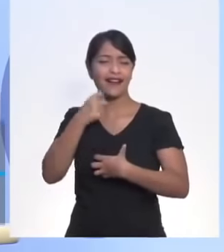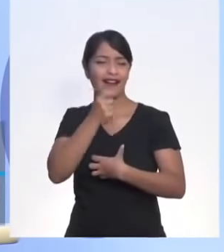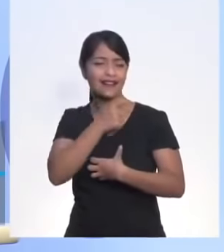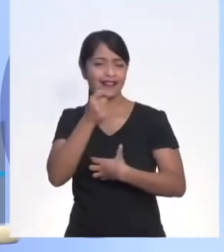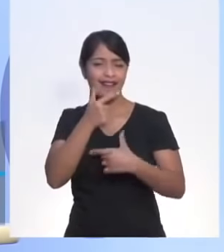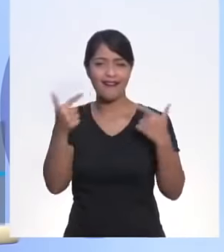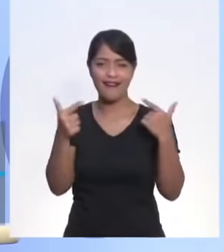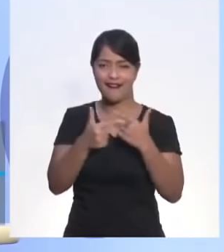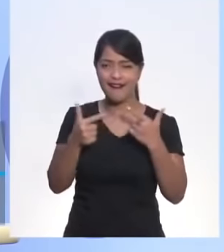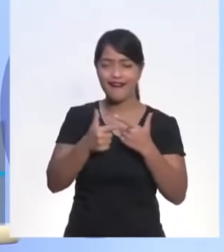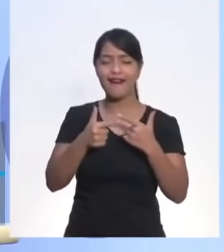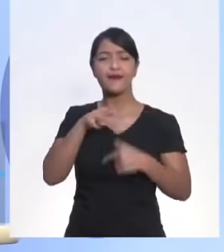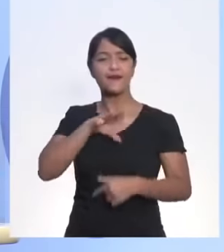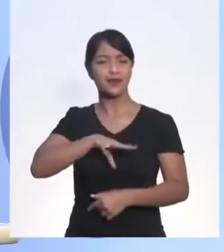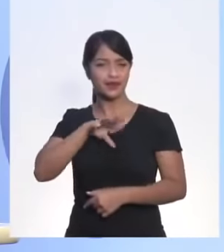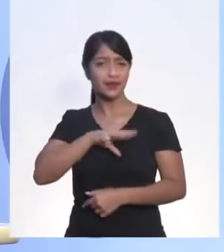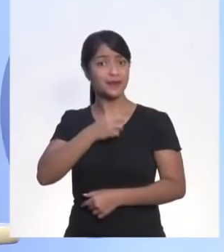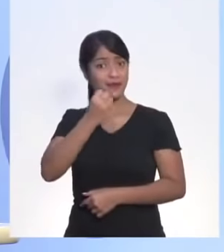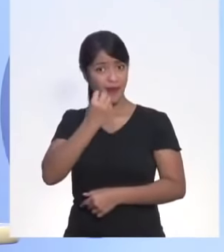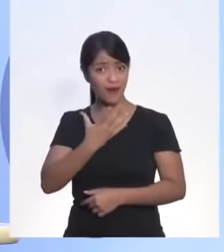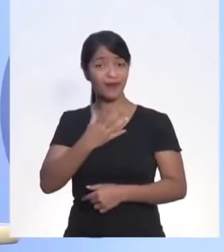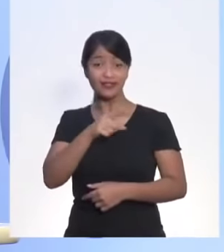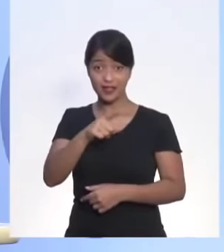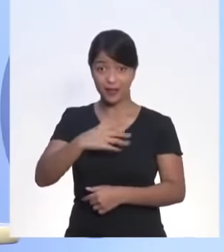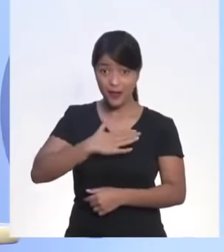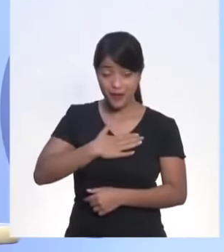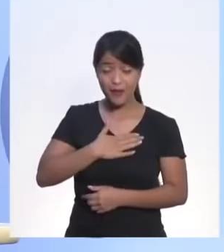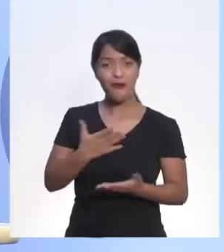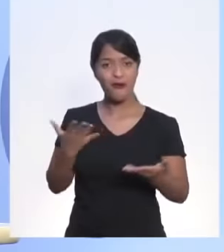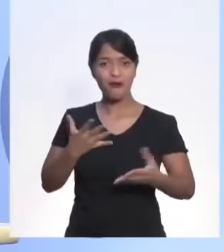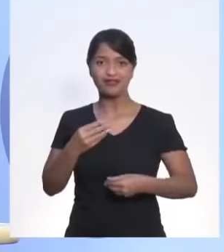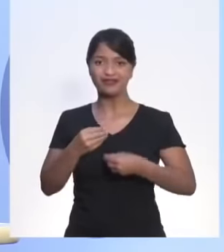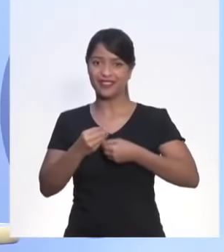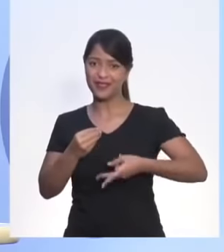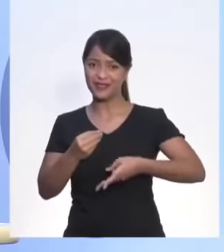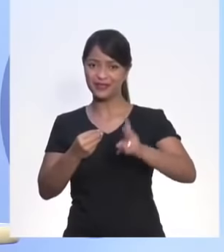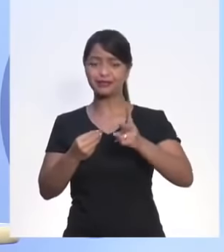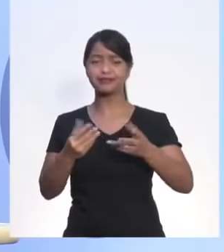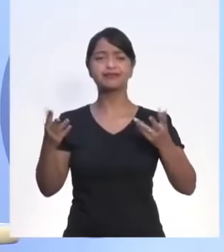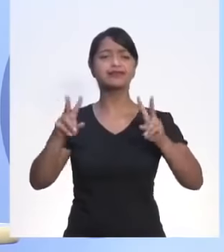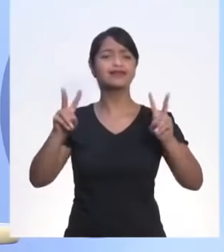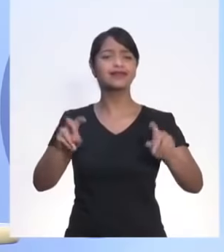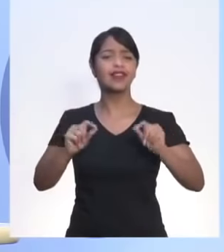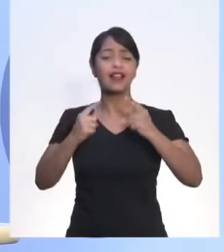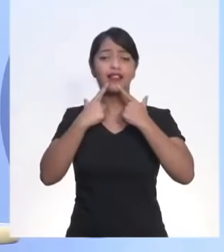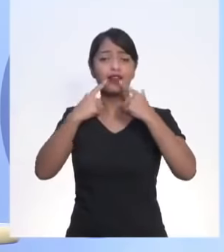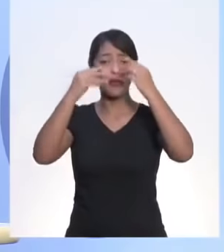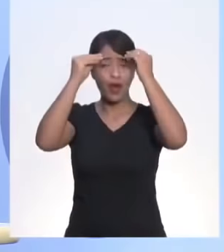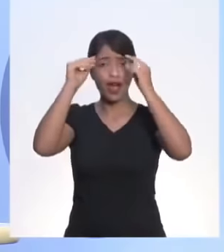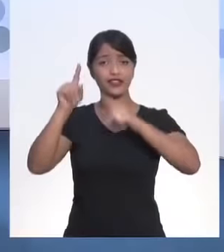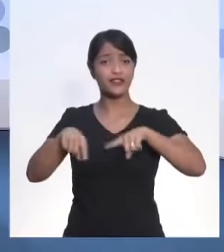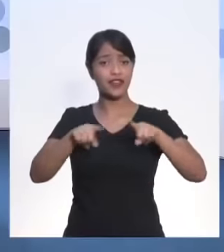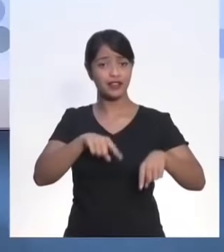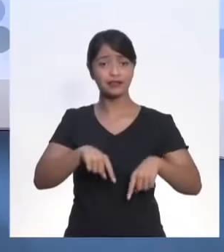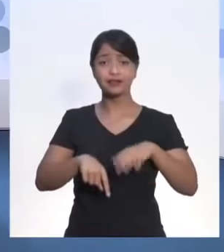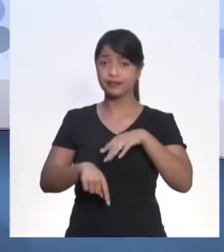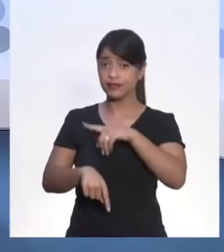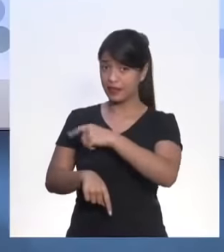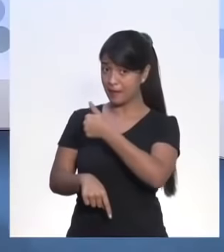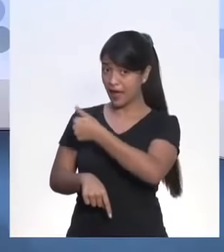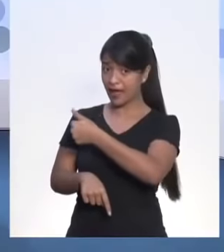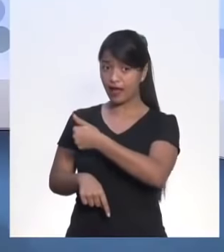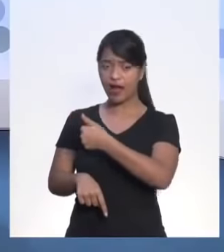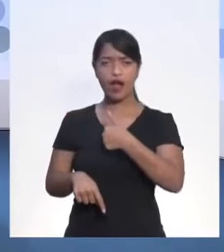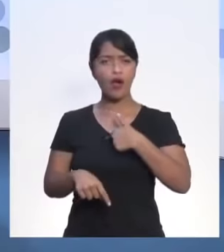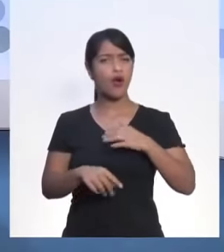divertida. Língua portuguesa é muito bom, vocês gostam, não é? O nome da aula de hoje é Variando a Linguagem. Dani, você tá bem? Eu tô